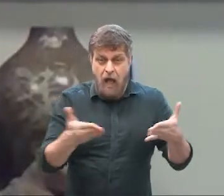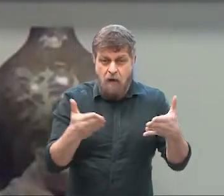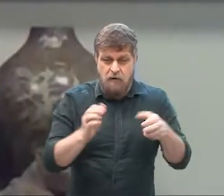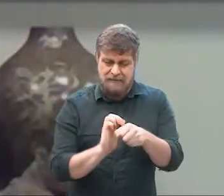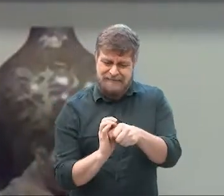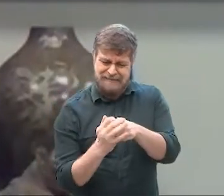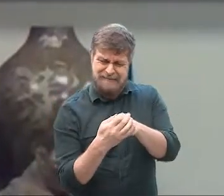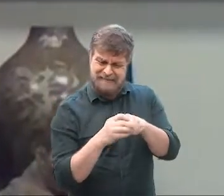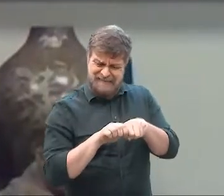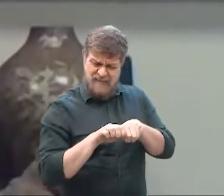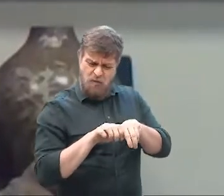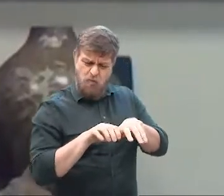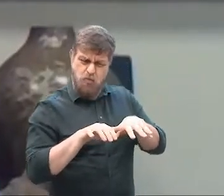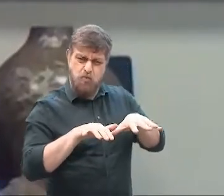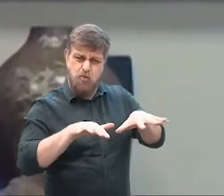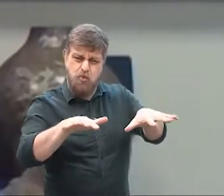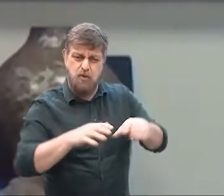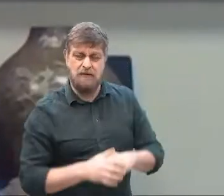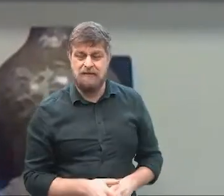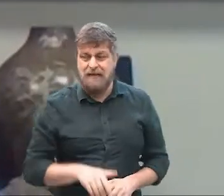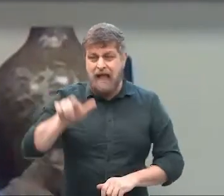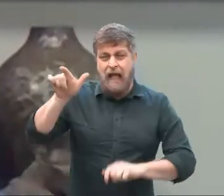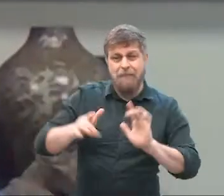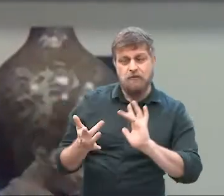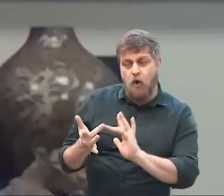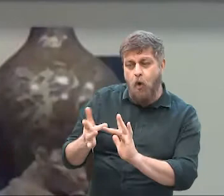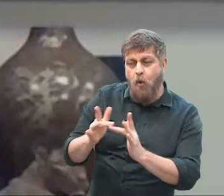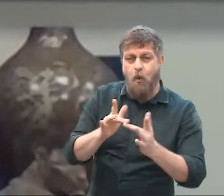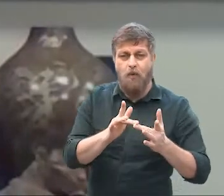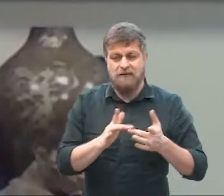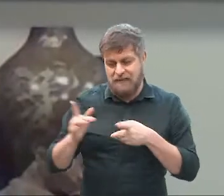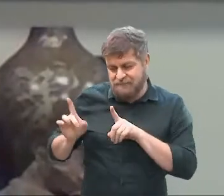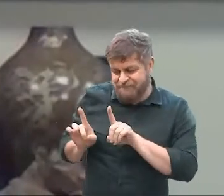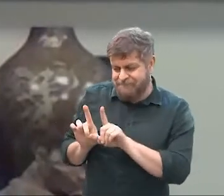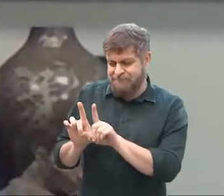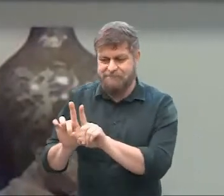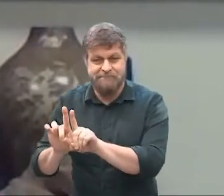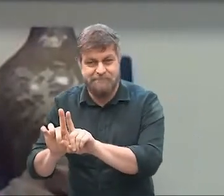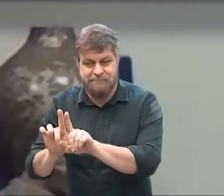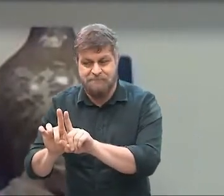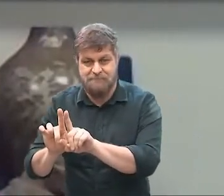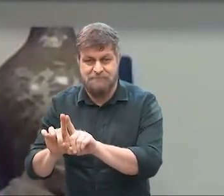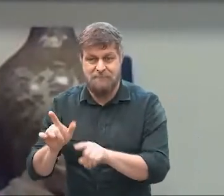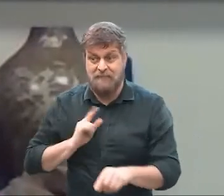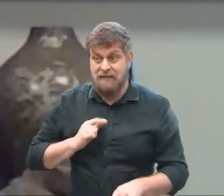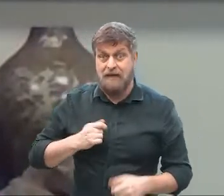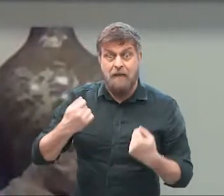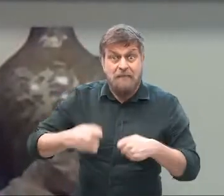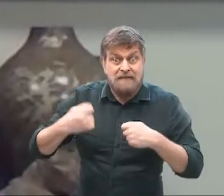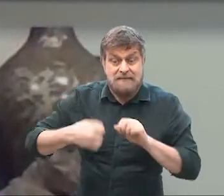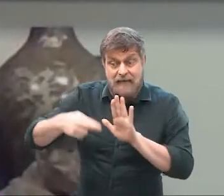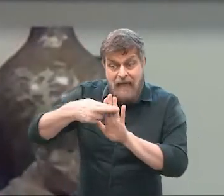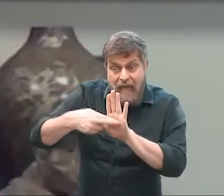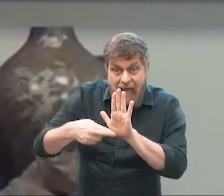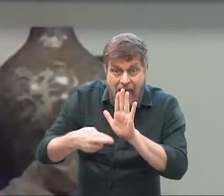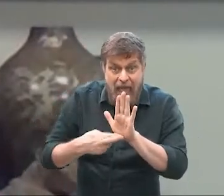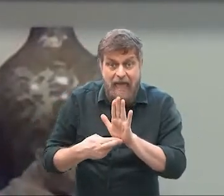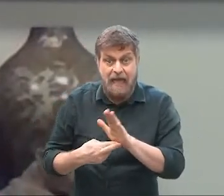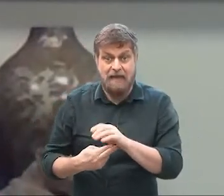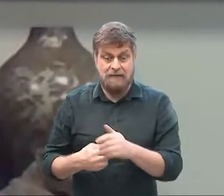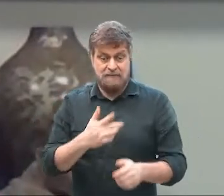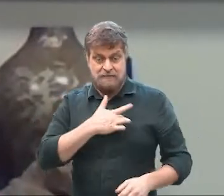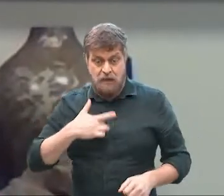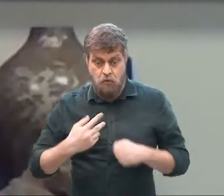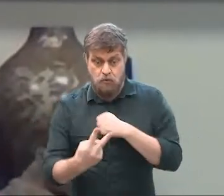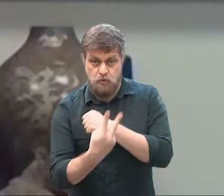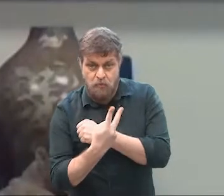uma pandemia que o contato físico, que a aproximação entre as pessoas sem os devidos cuidados de higienização,